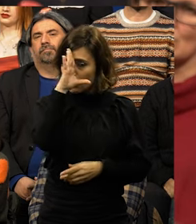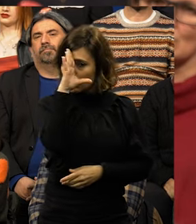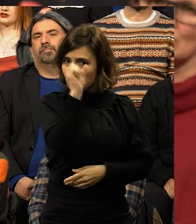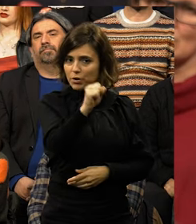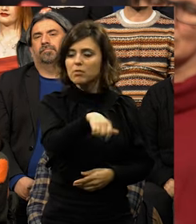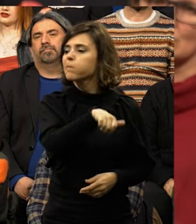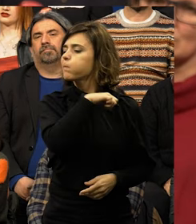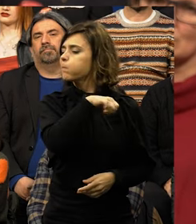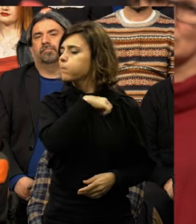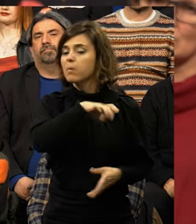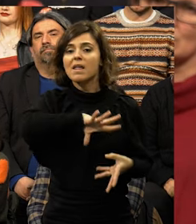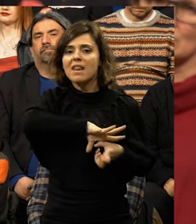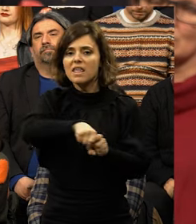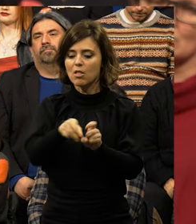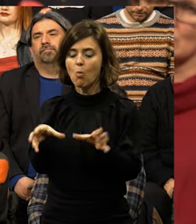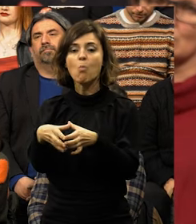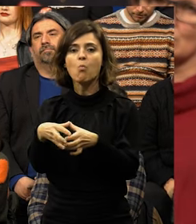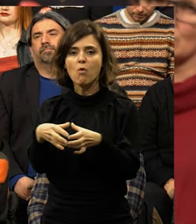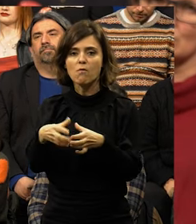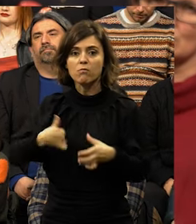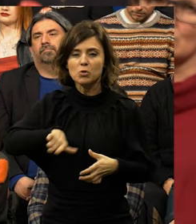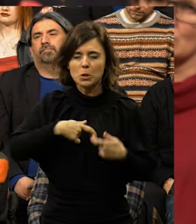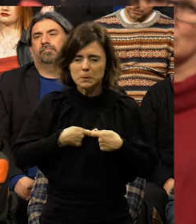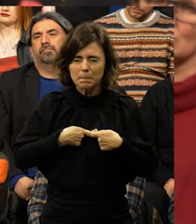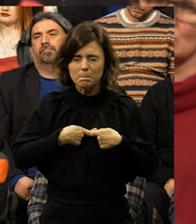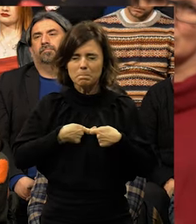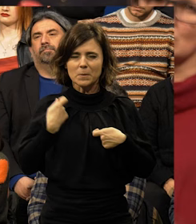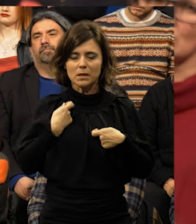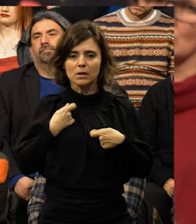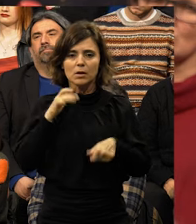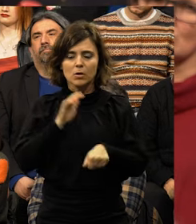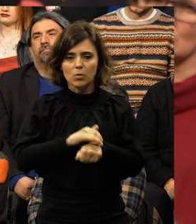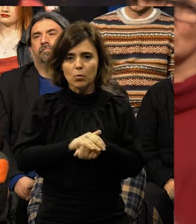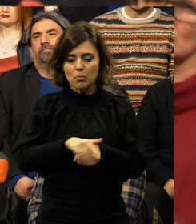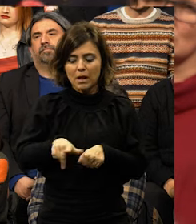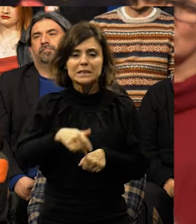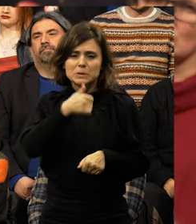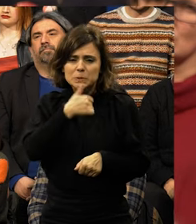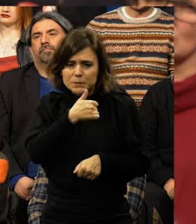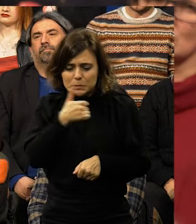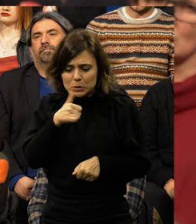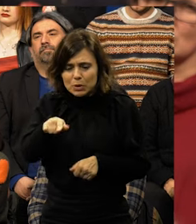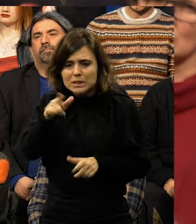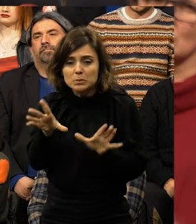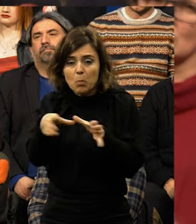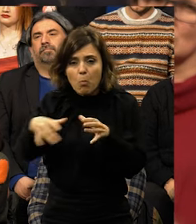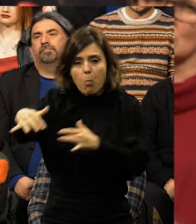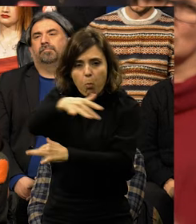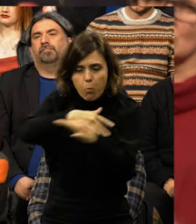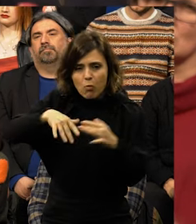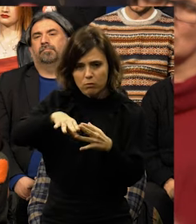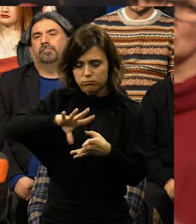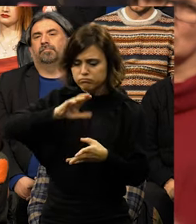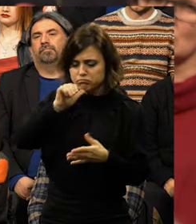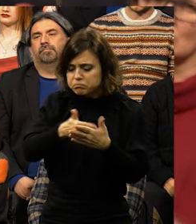para aniquilar um povo esmagados pela amargura desse povo que está a ser massacrado uma parte